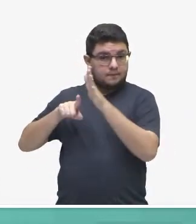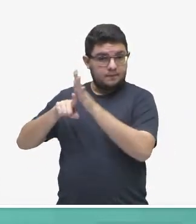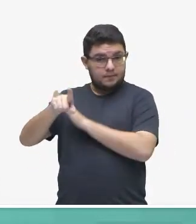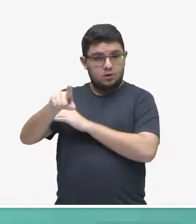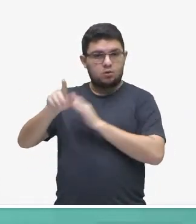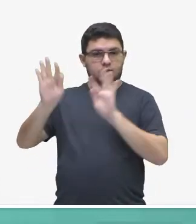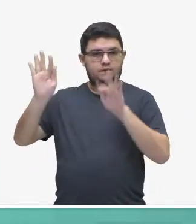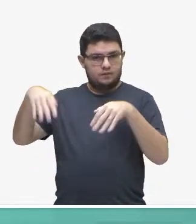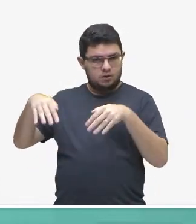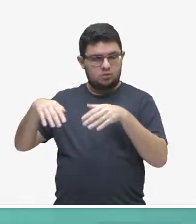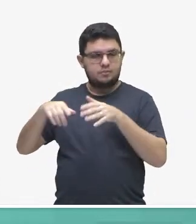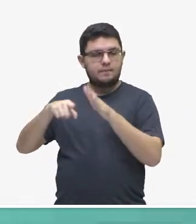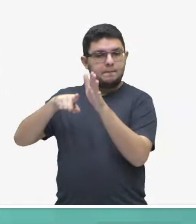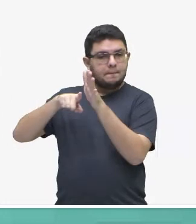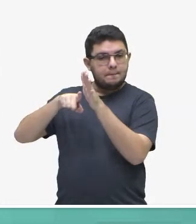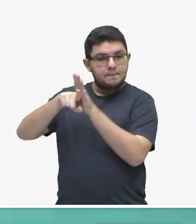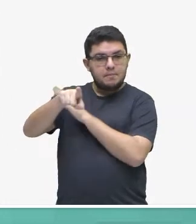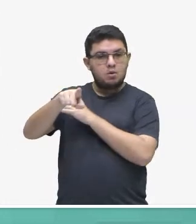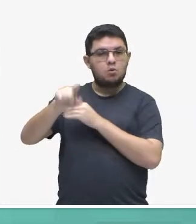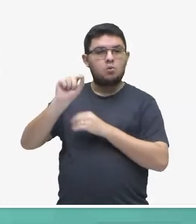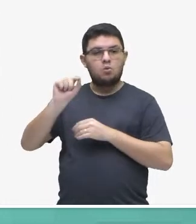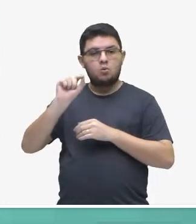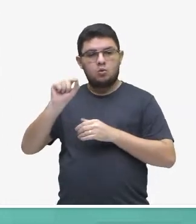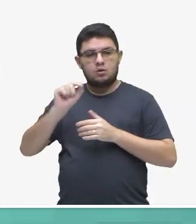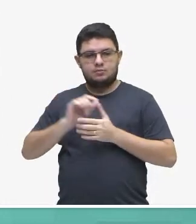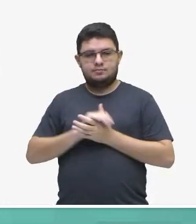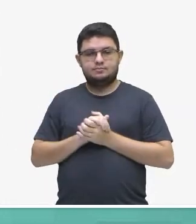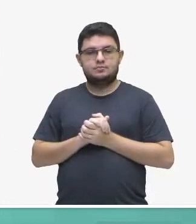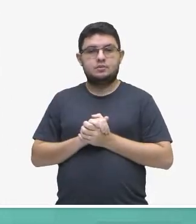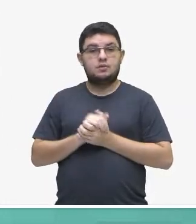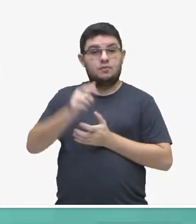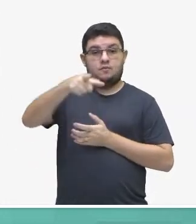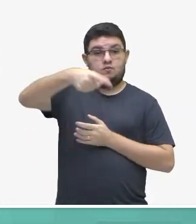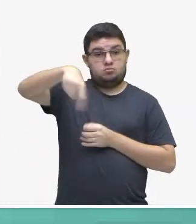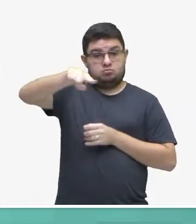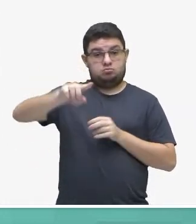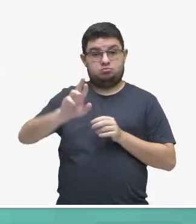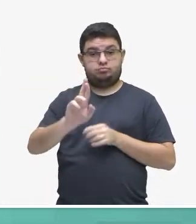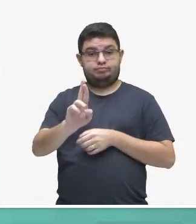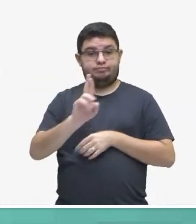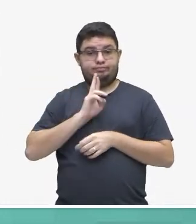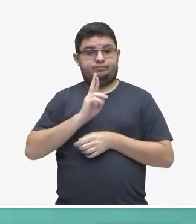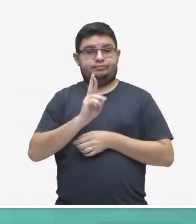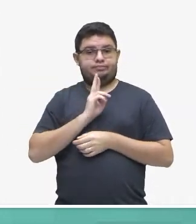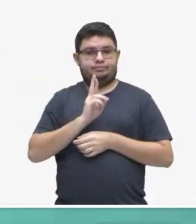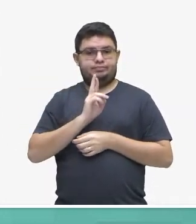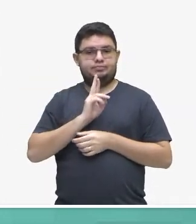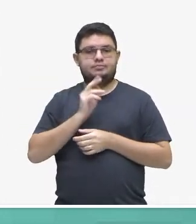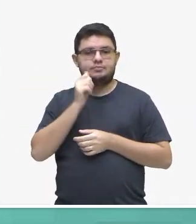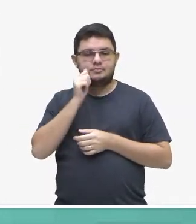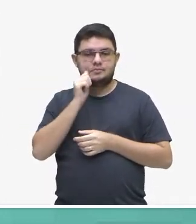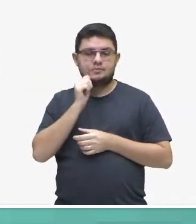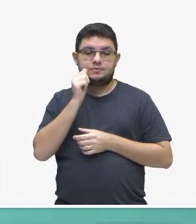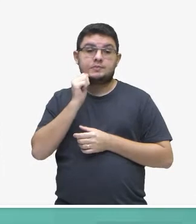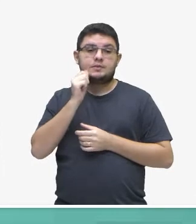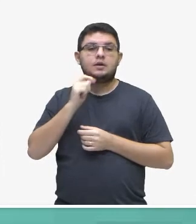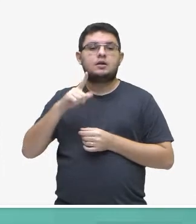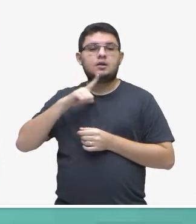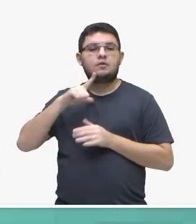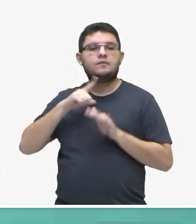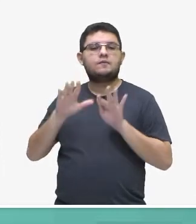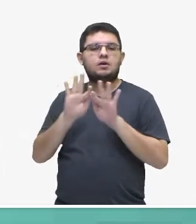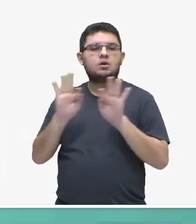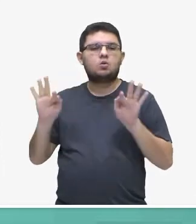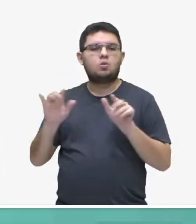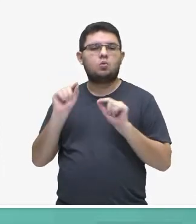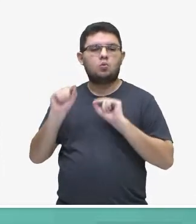for Details, né? Quero que as turmas continuem participando com essa última pergunta também. Agora eu tenho uma outra frase que inicia com uma